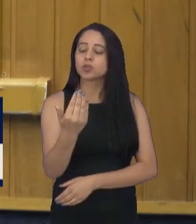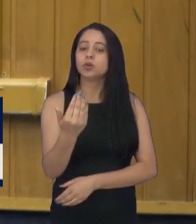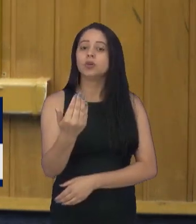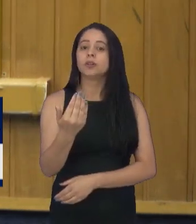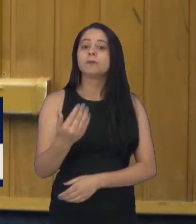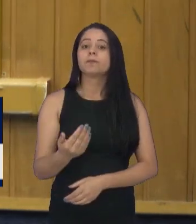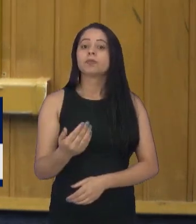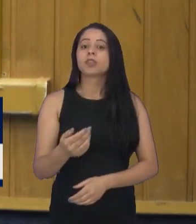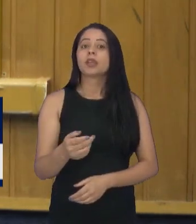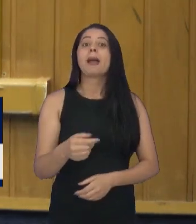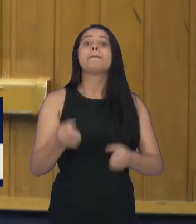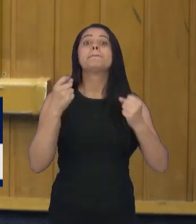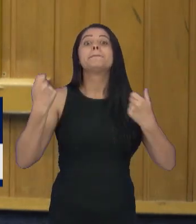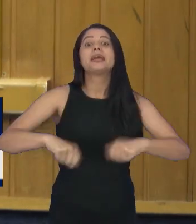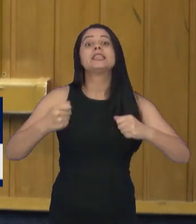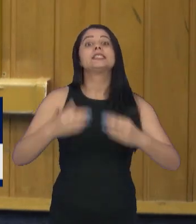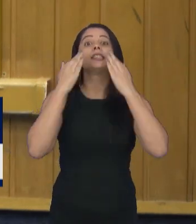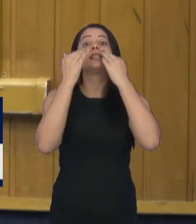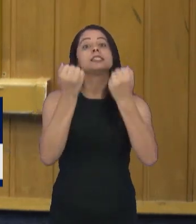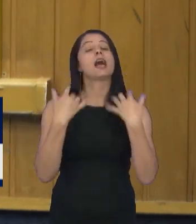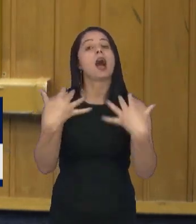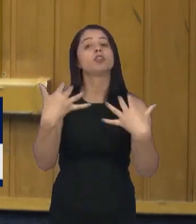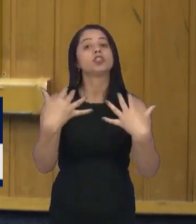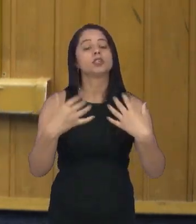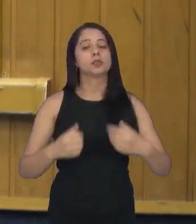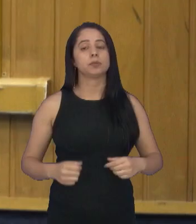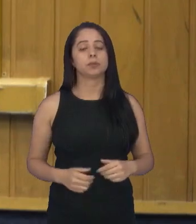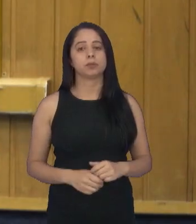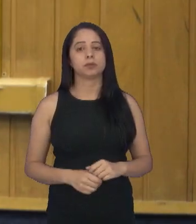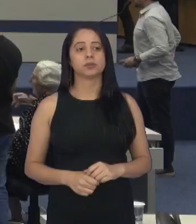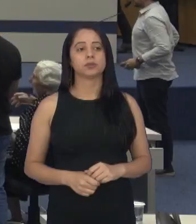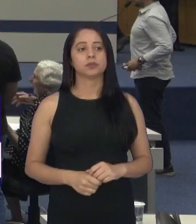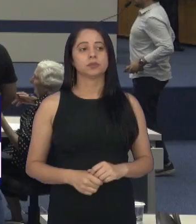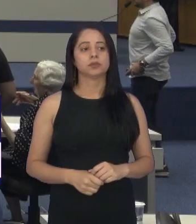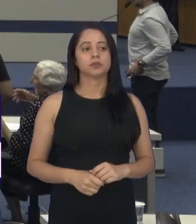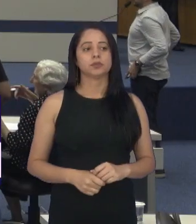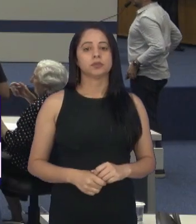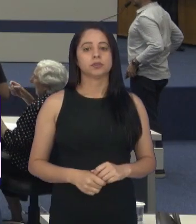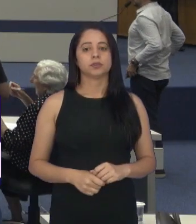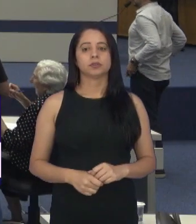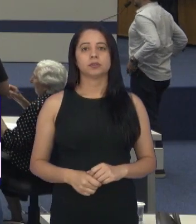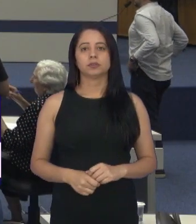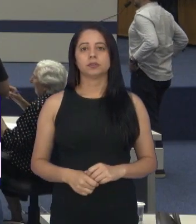aqui audiência pública para esse projeto.